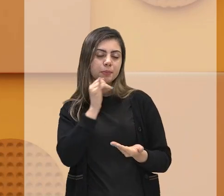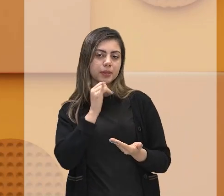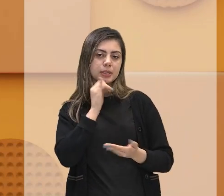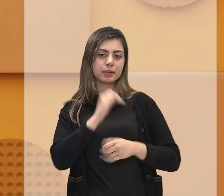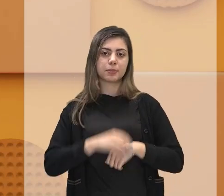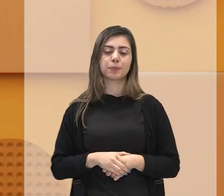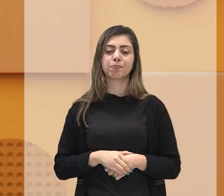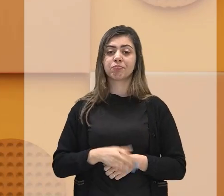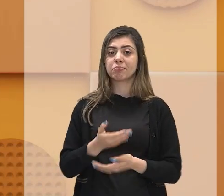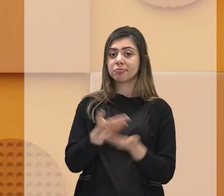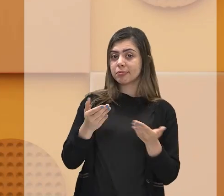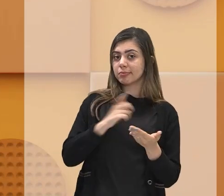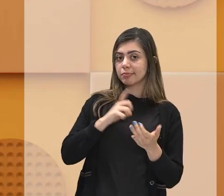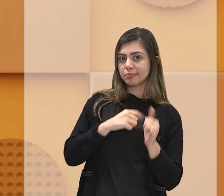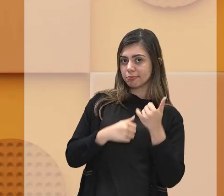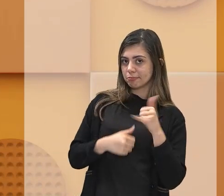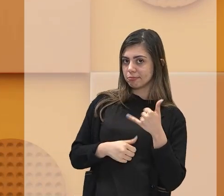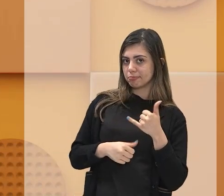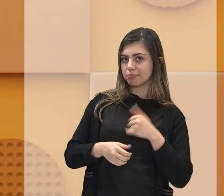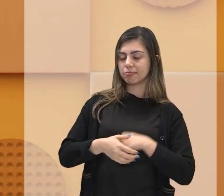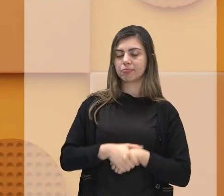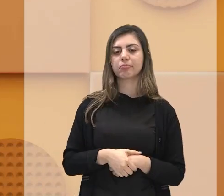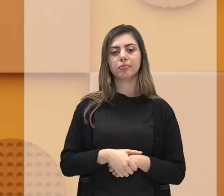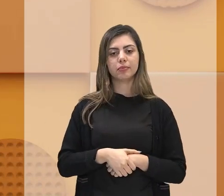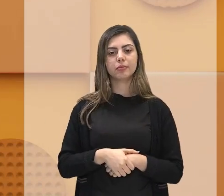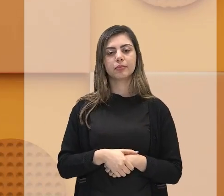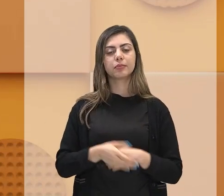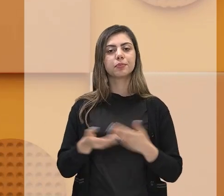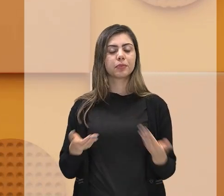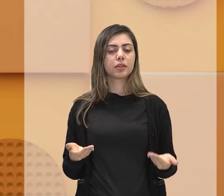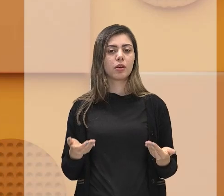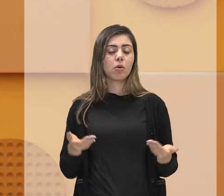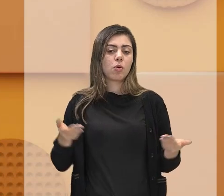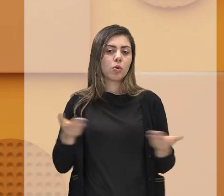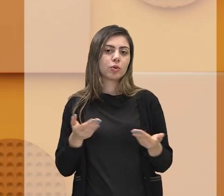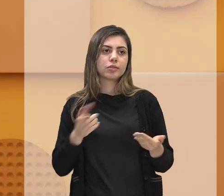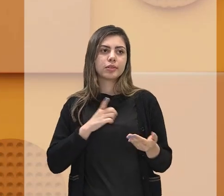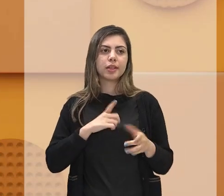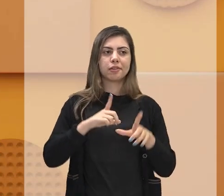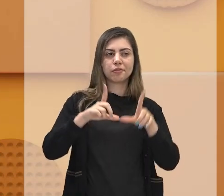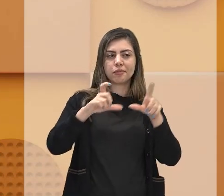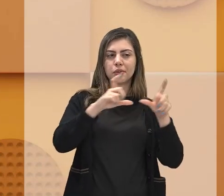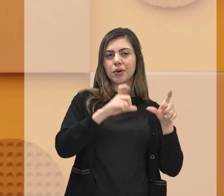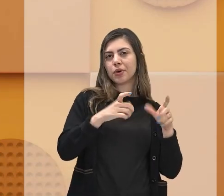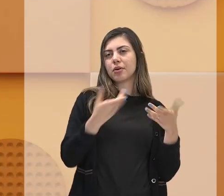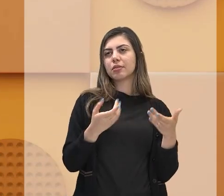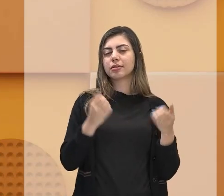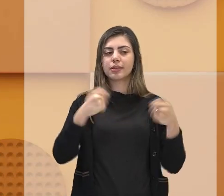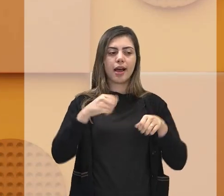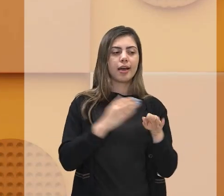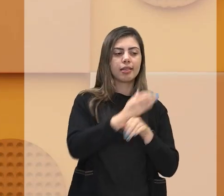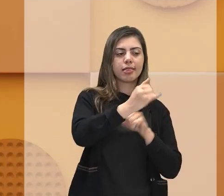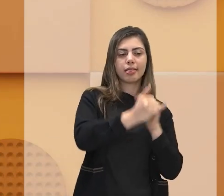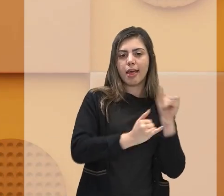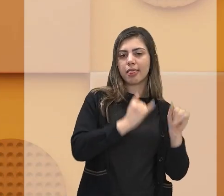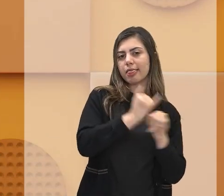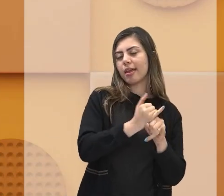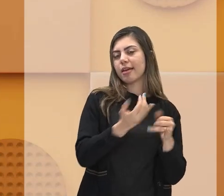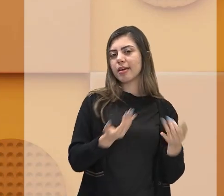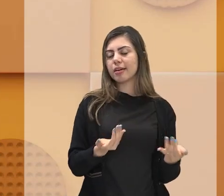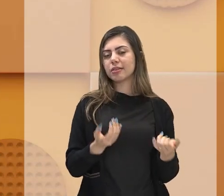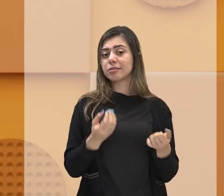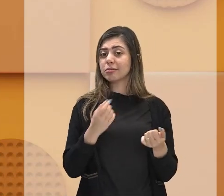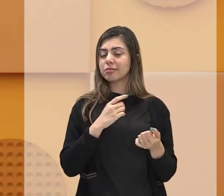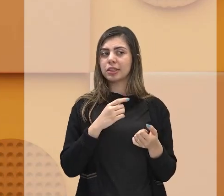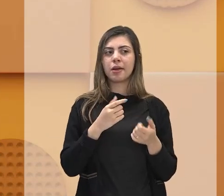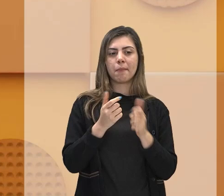se você tem um celular que hoje ele tira foto, que tem acesso à internet, que você pode acompanhar